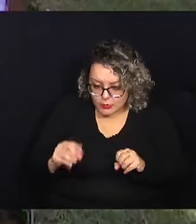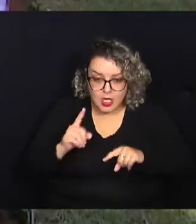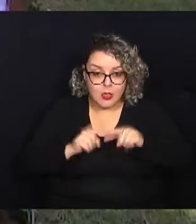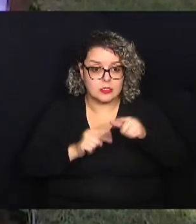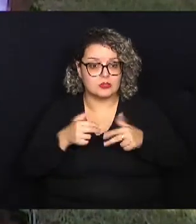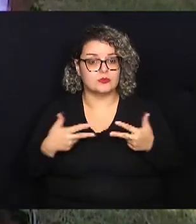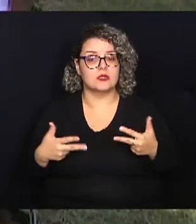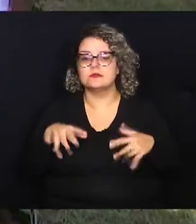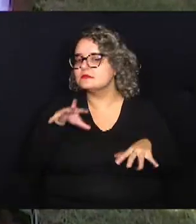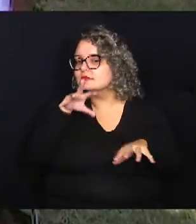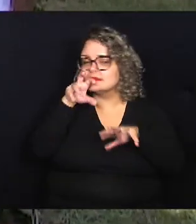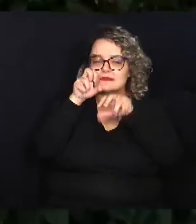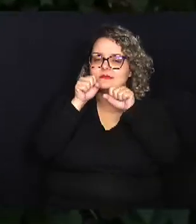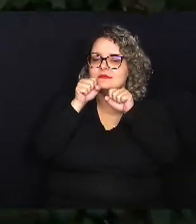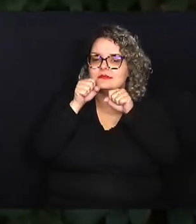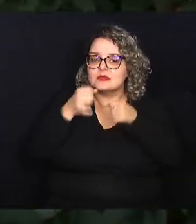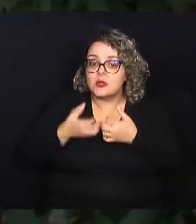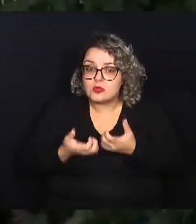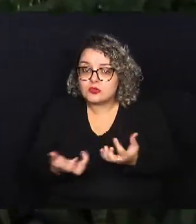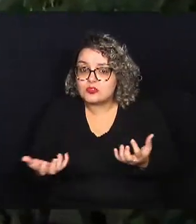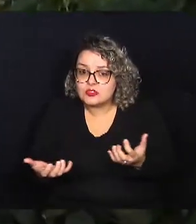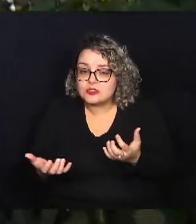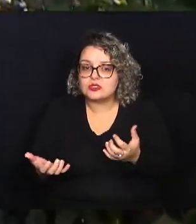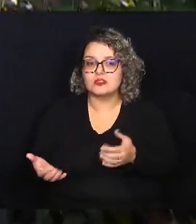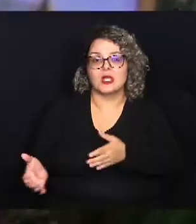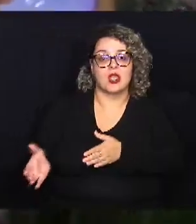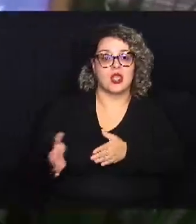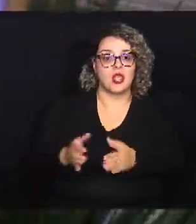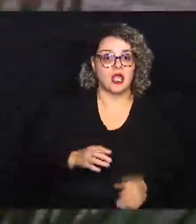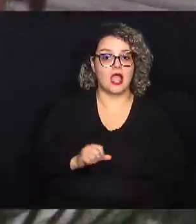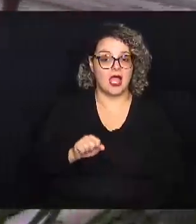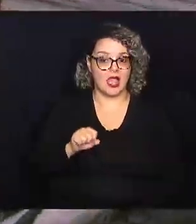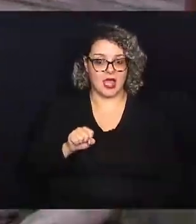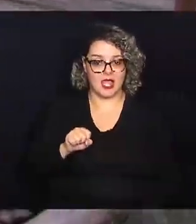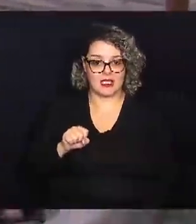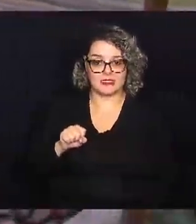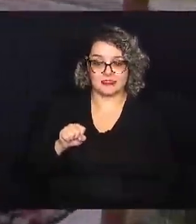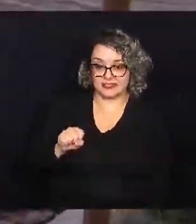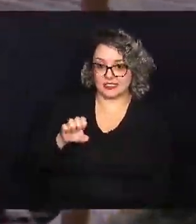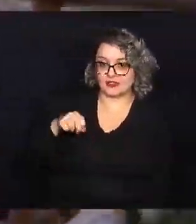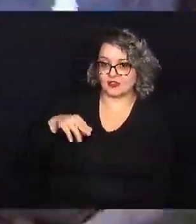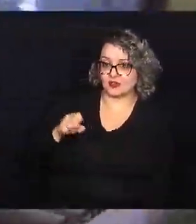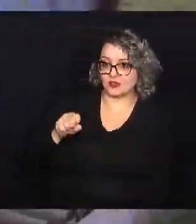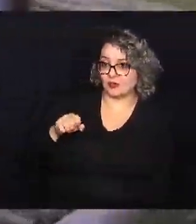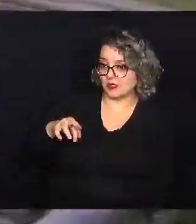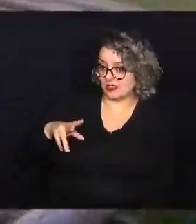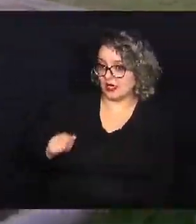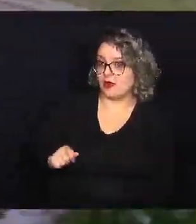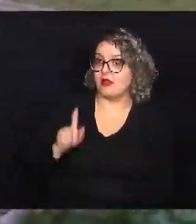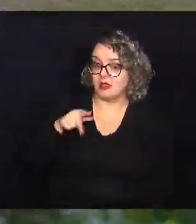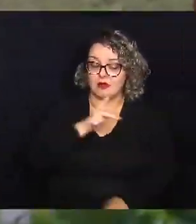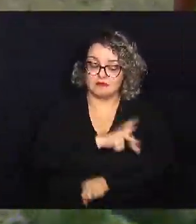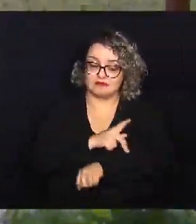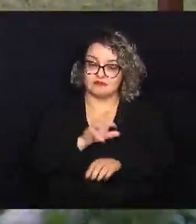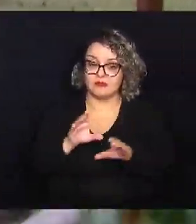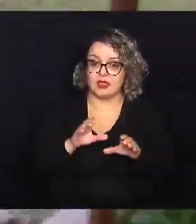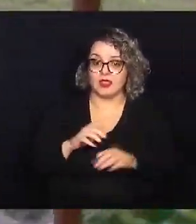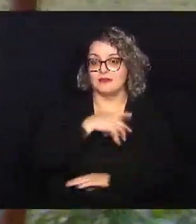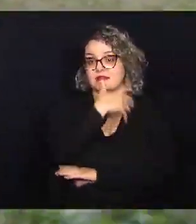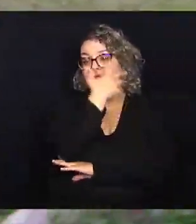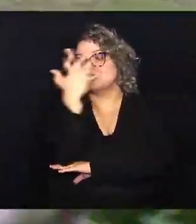e aromas. O Jardim Sensorial da creche Abrace Solidário é uma ação ambiental e pedagógica que faz da natureza